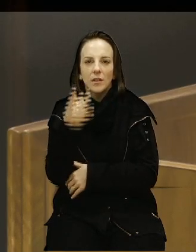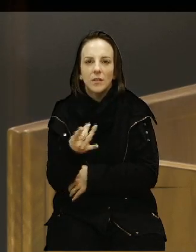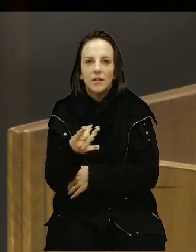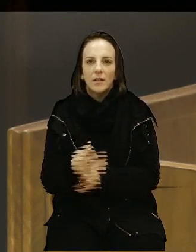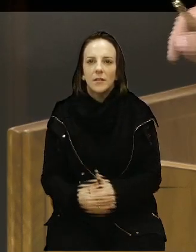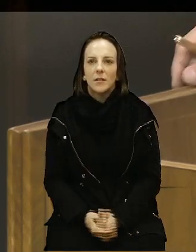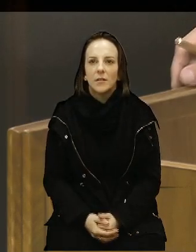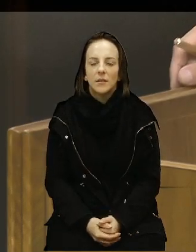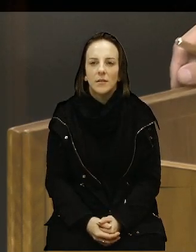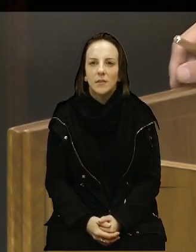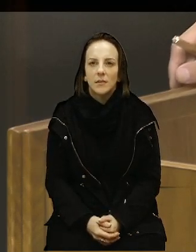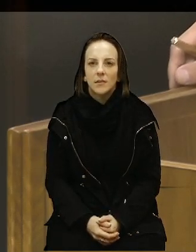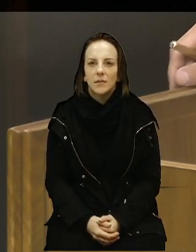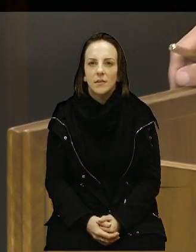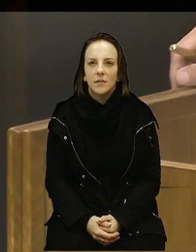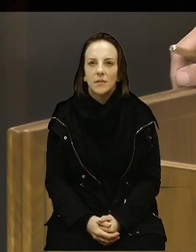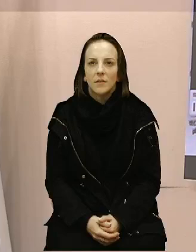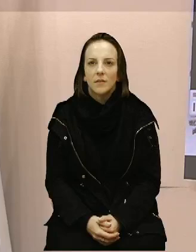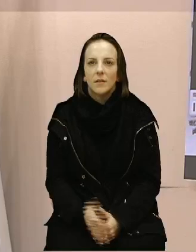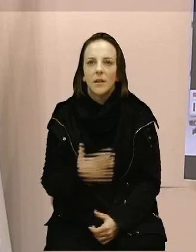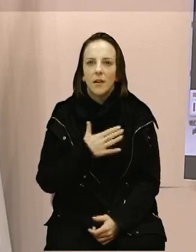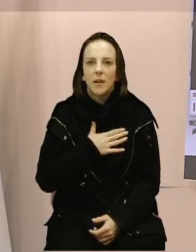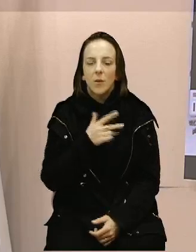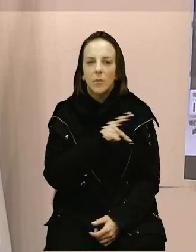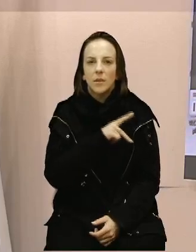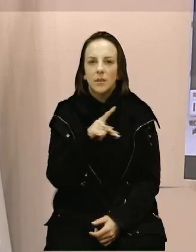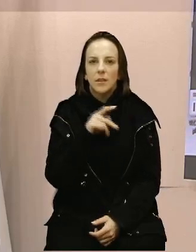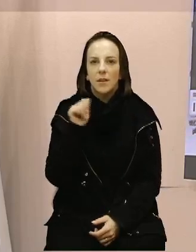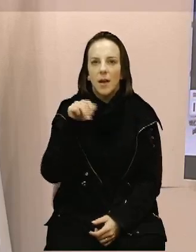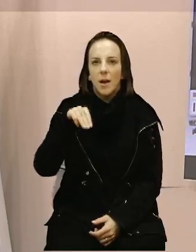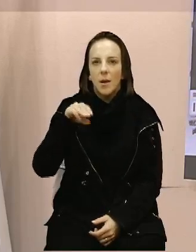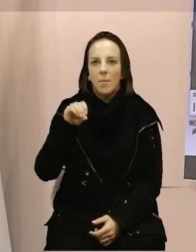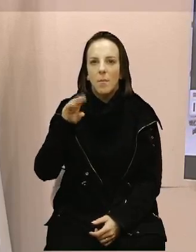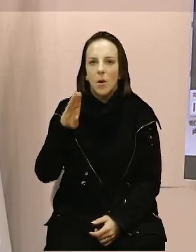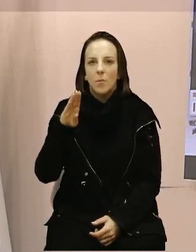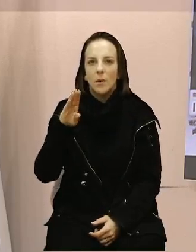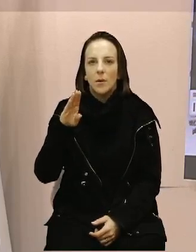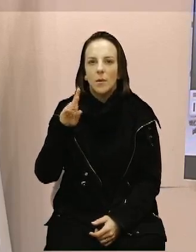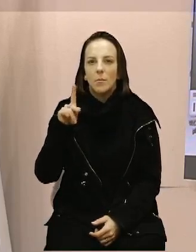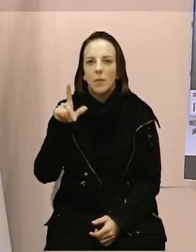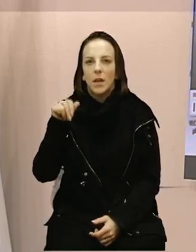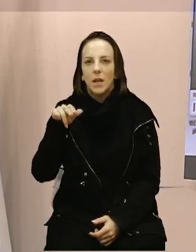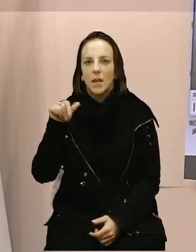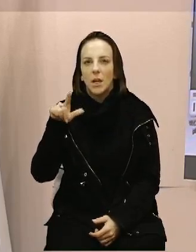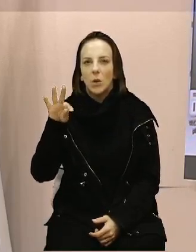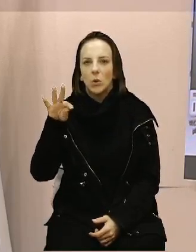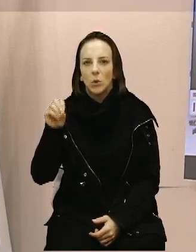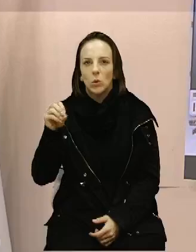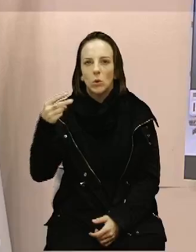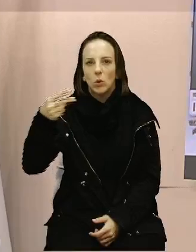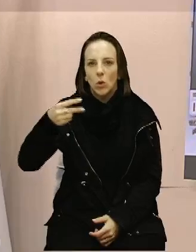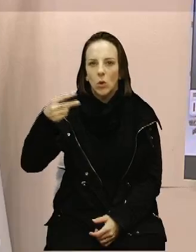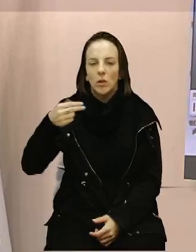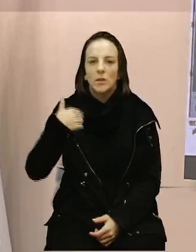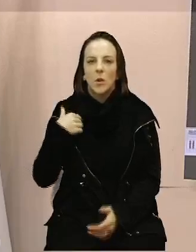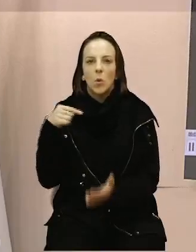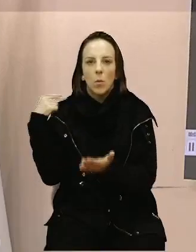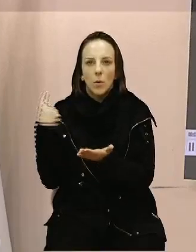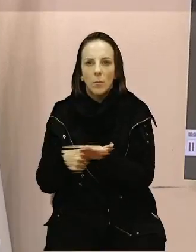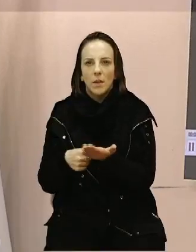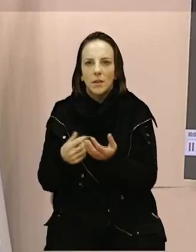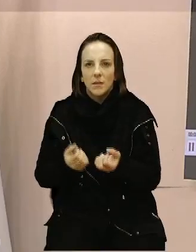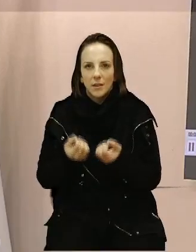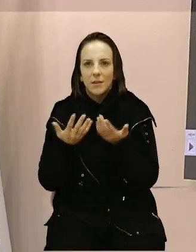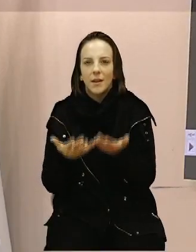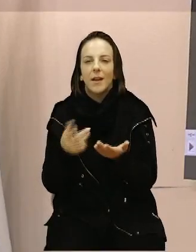Eu, como presidente da MOB Planalto 2, tinha um compromisso com essa comunidade de entregar uma qualidade melhor para essa quadra que é tão utilizada